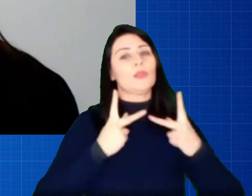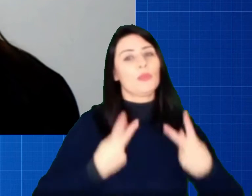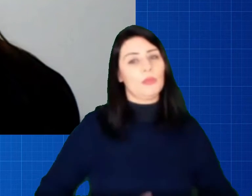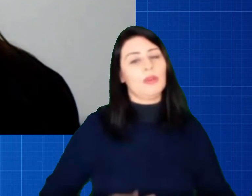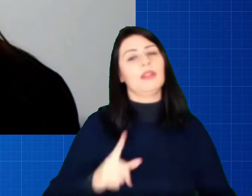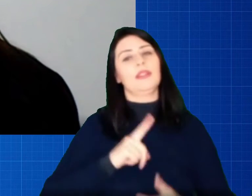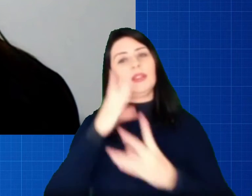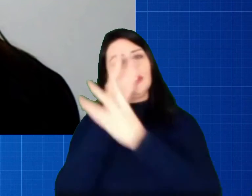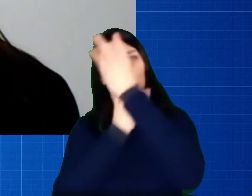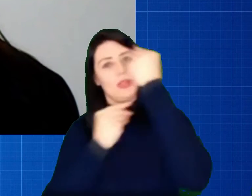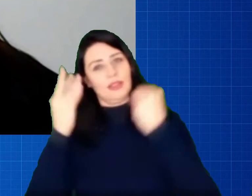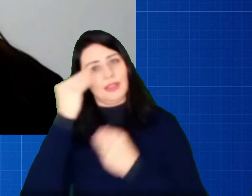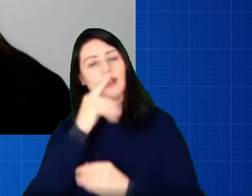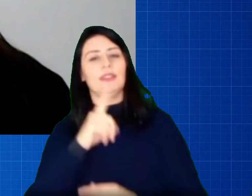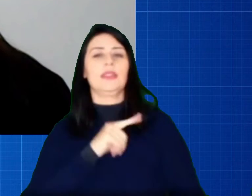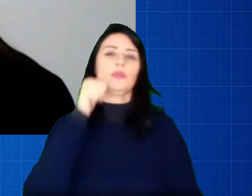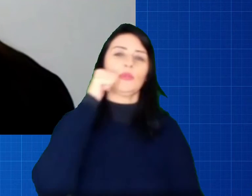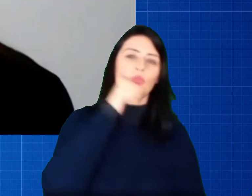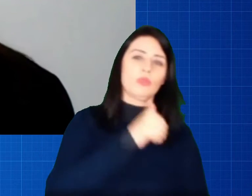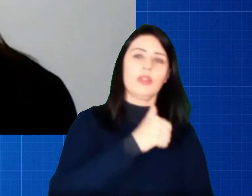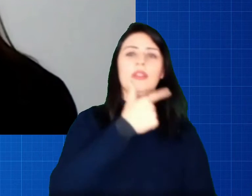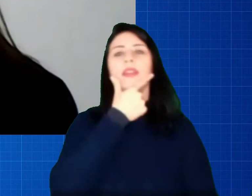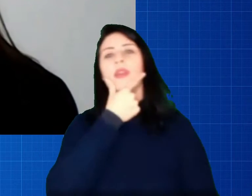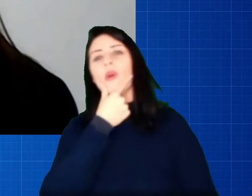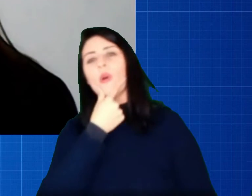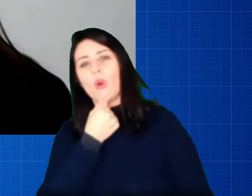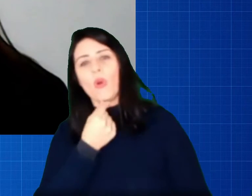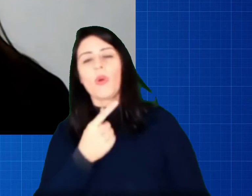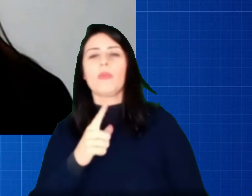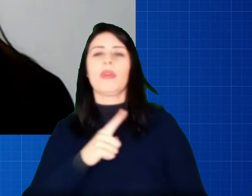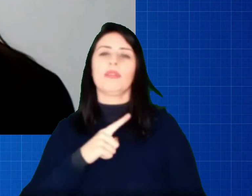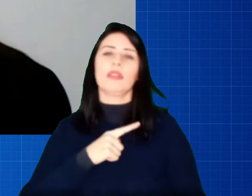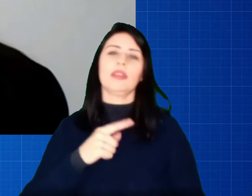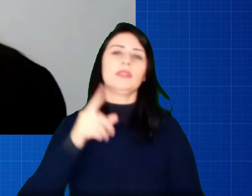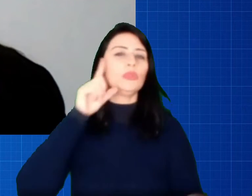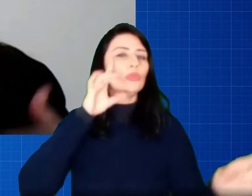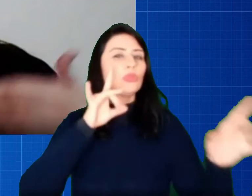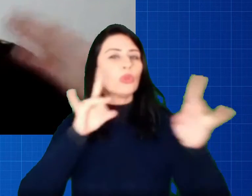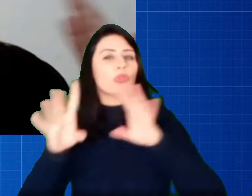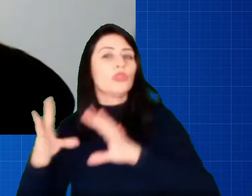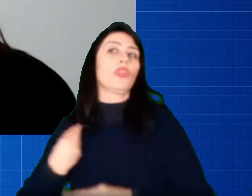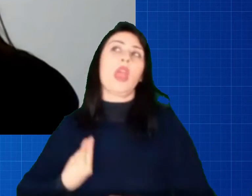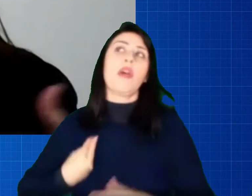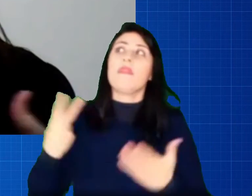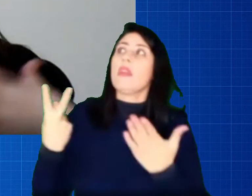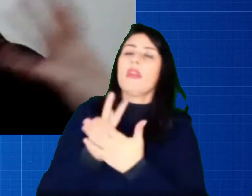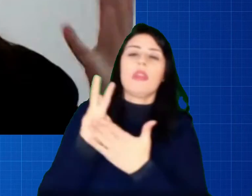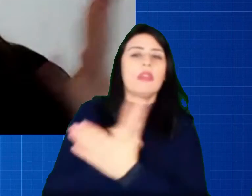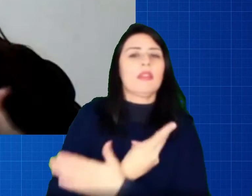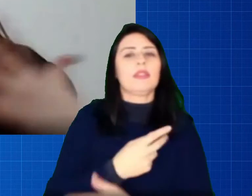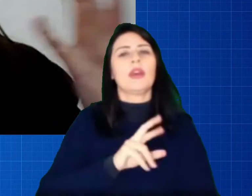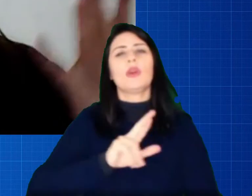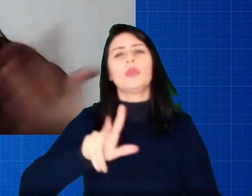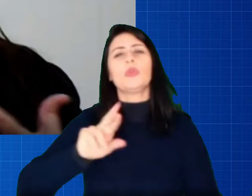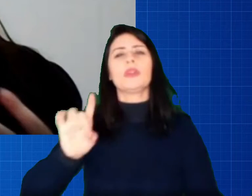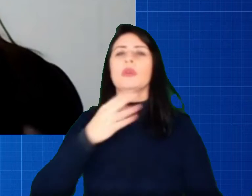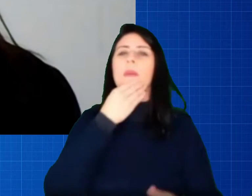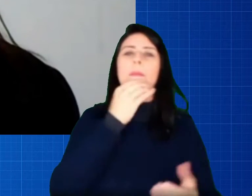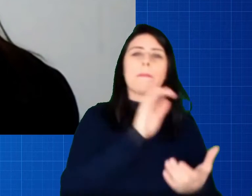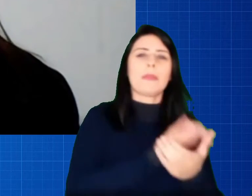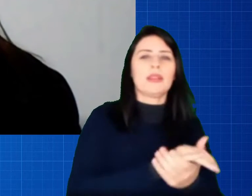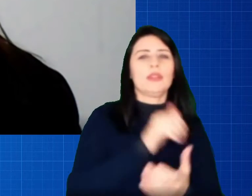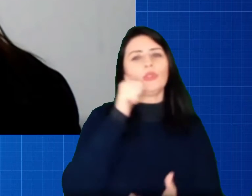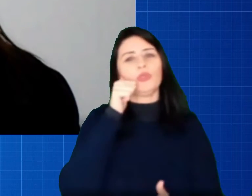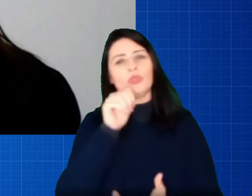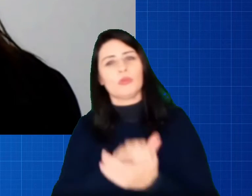né, e todas as relações humanas têm a relação com a sexualidade, né, porque temos homens, mulheres, temos diversas situações do